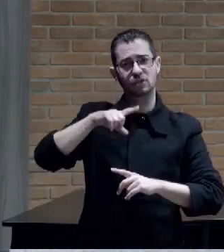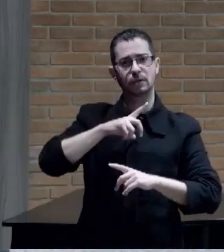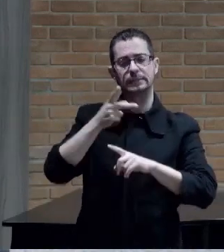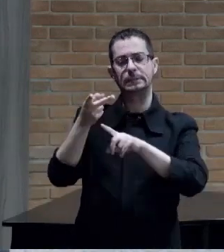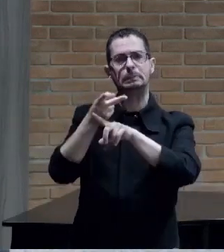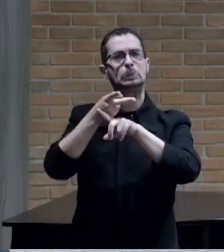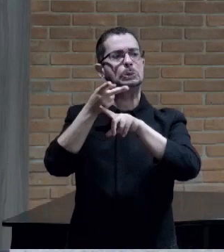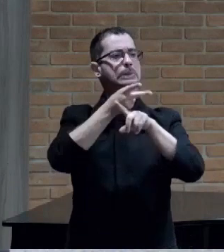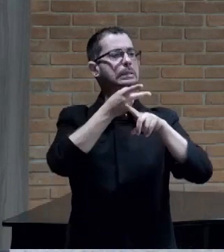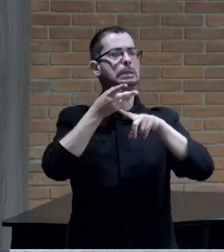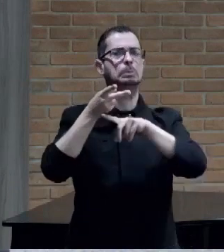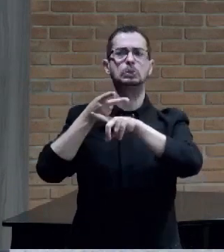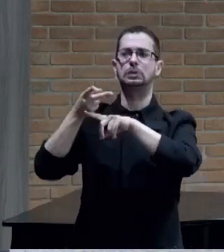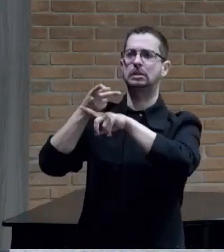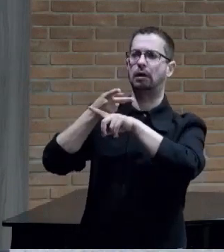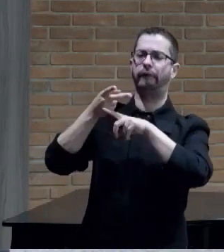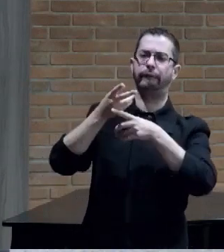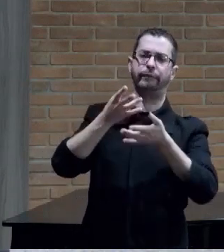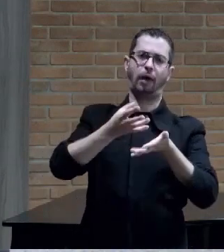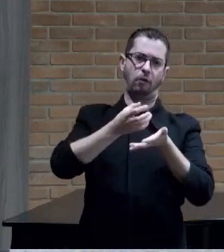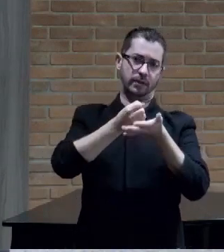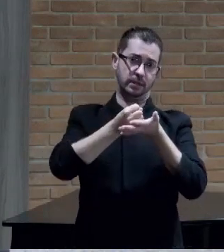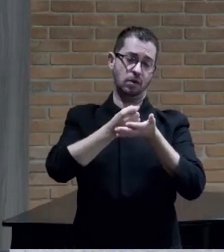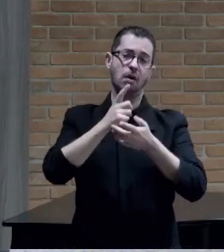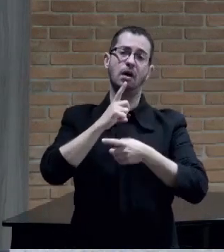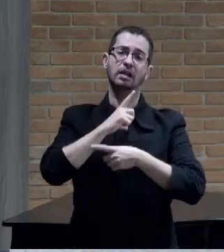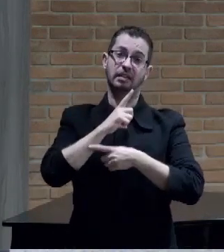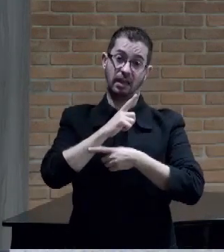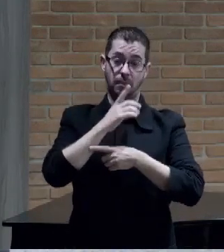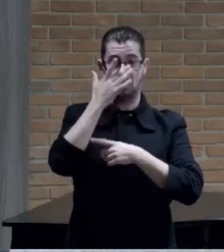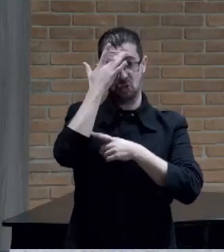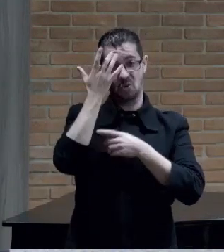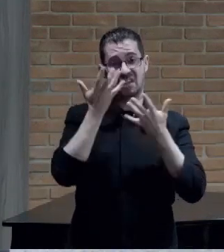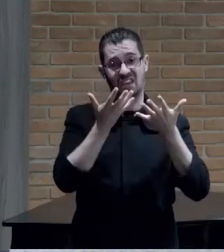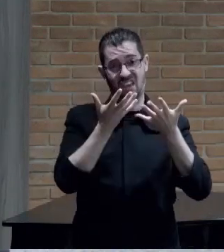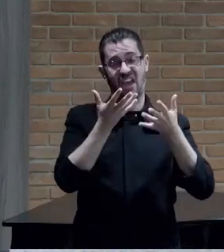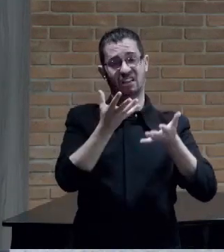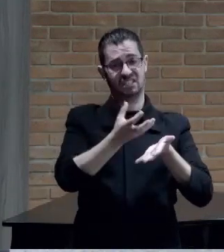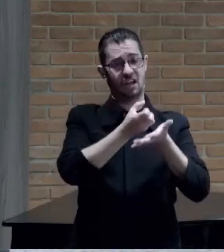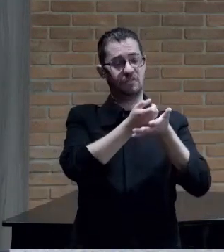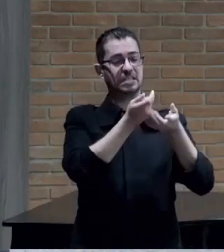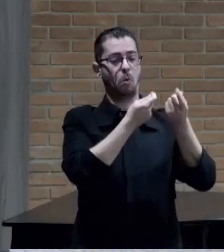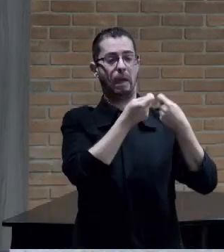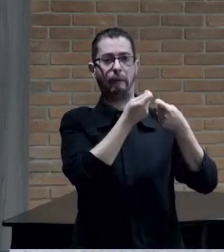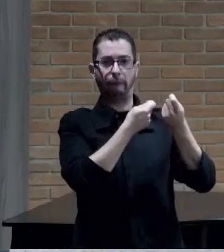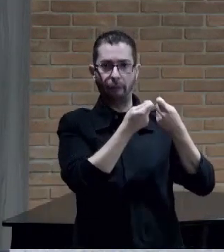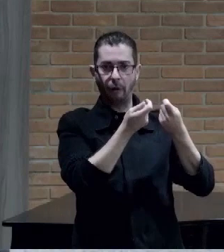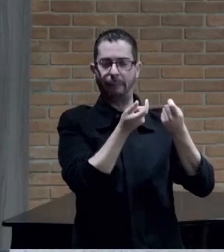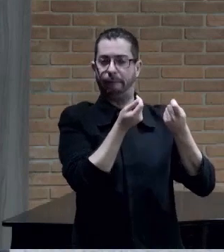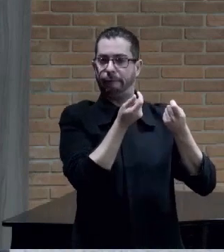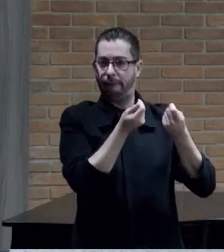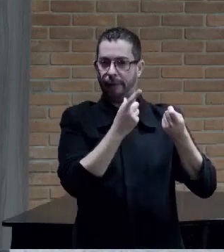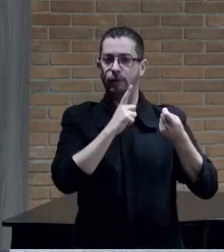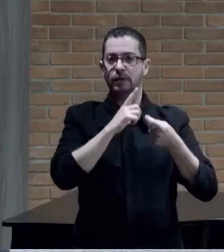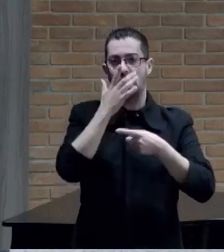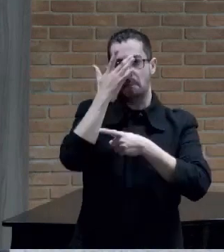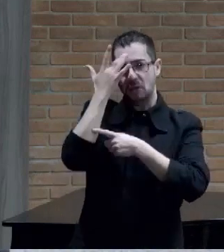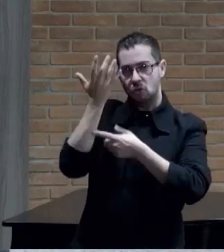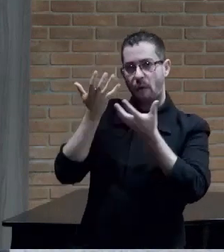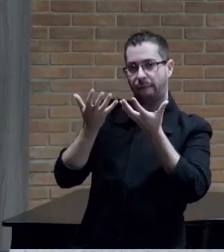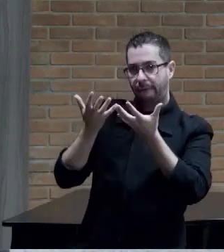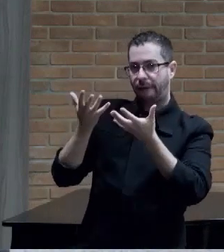salvação. Alguns buscam a salvação econômica, outros buscam a salvação política, outros